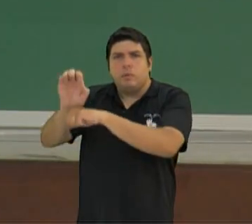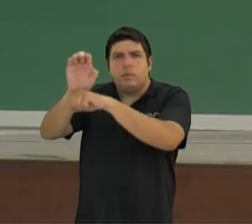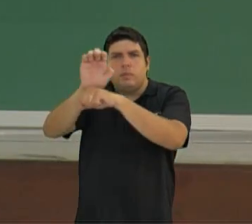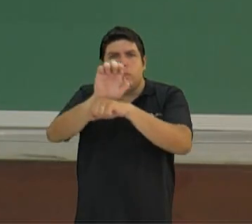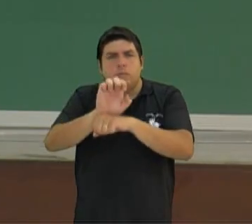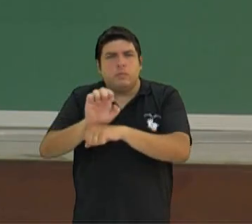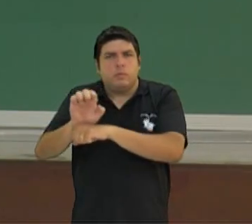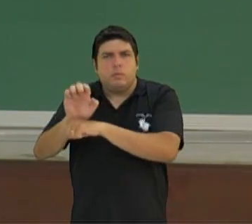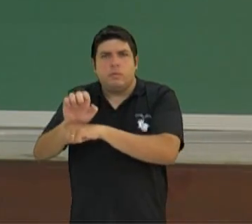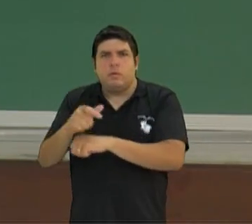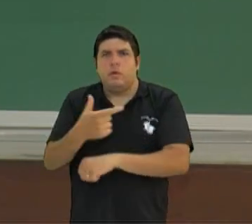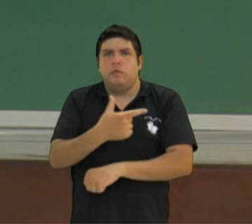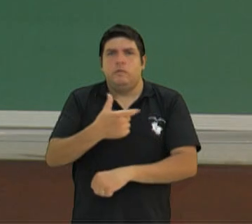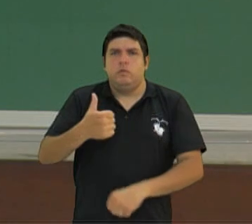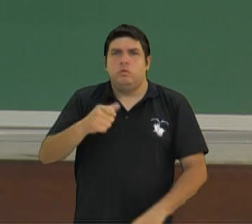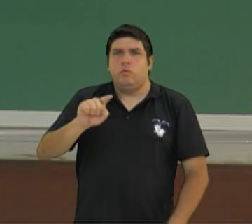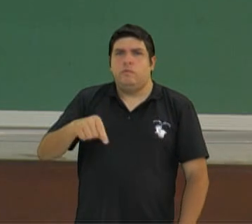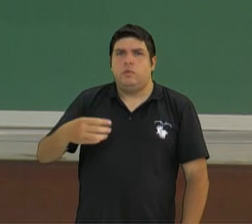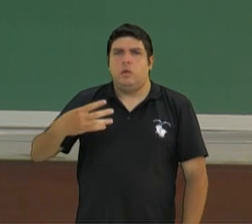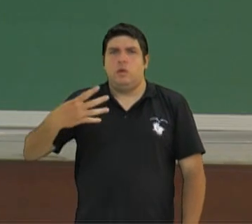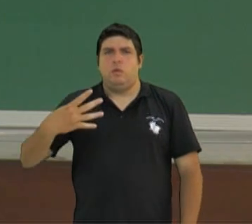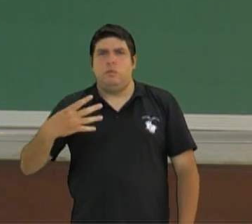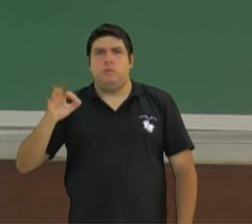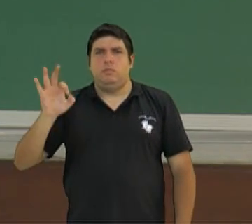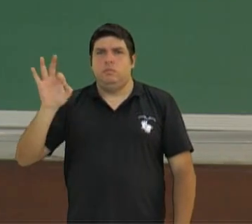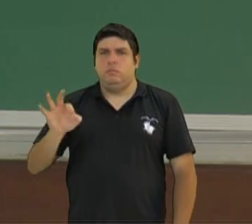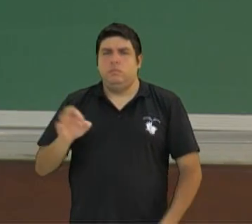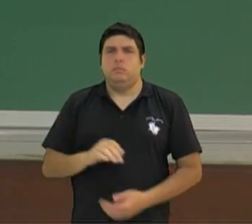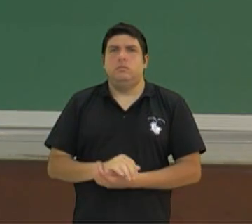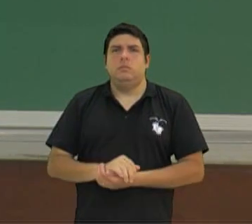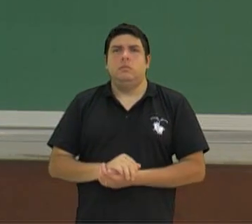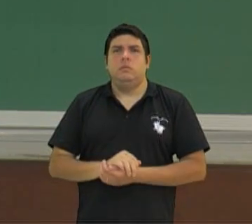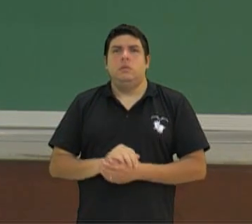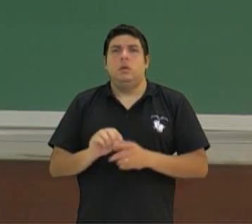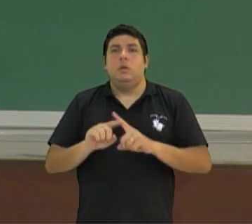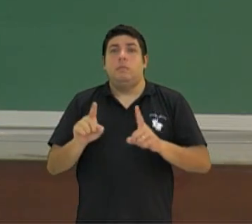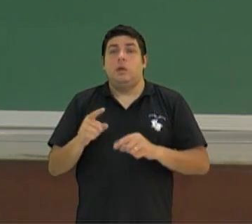tenho 21,4, que não é um sozinho daí. Mas quando eu pego